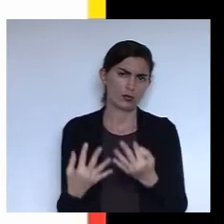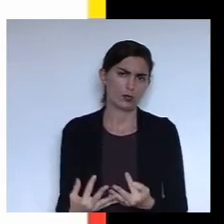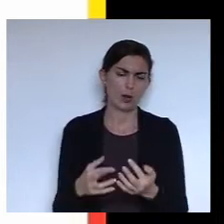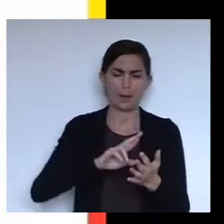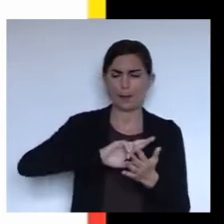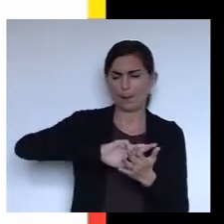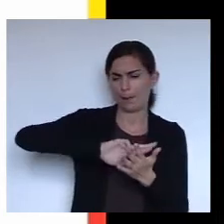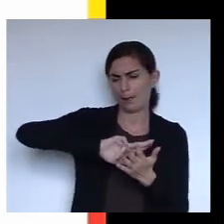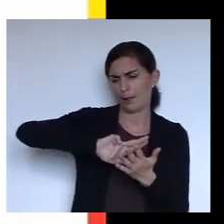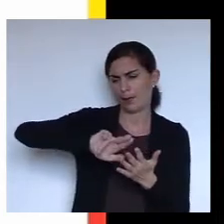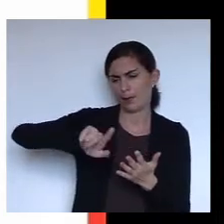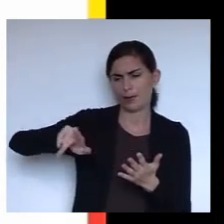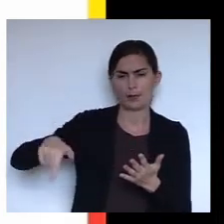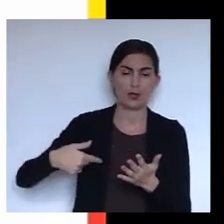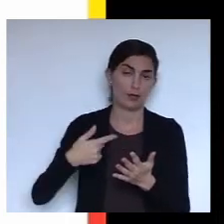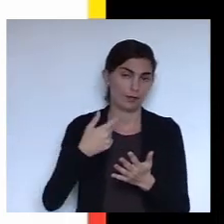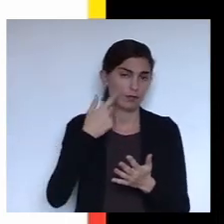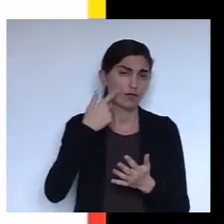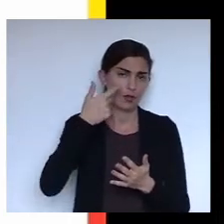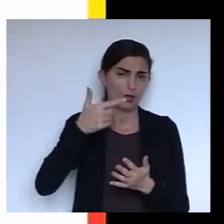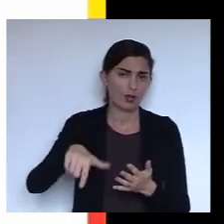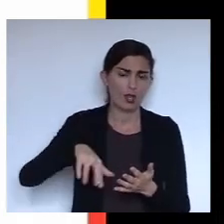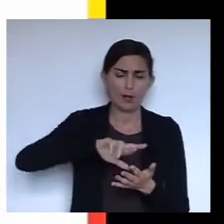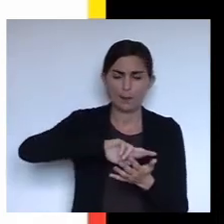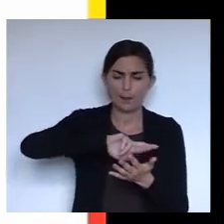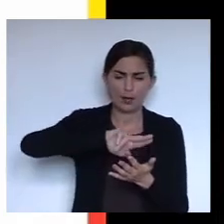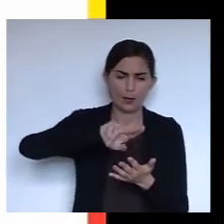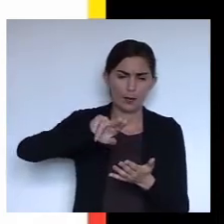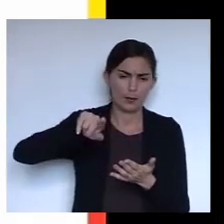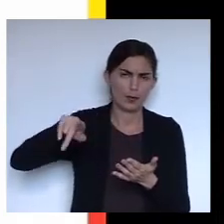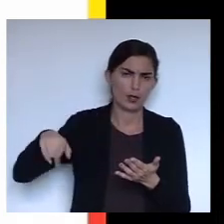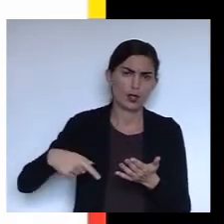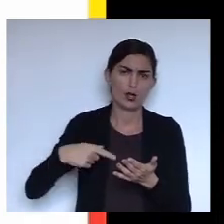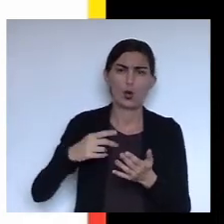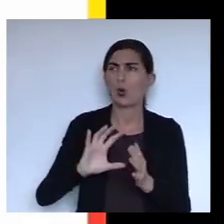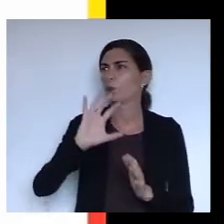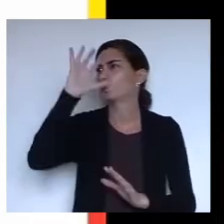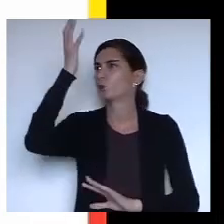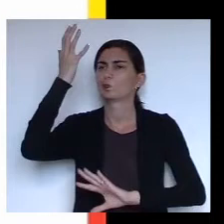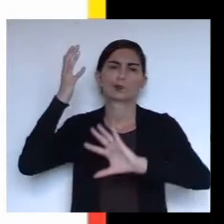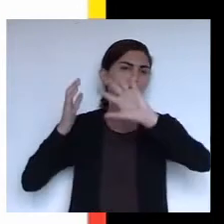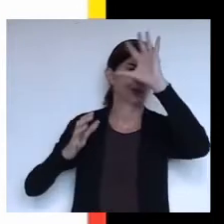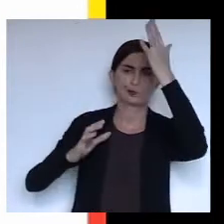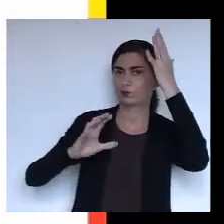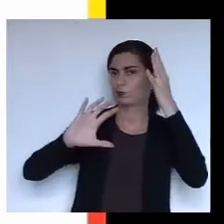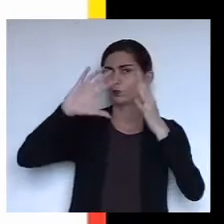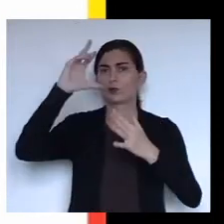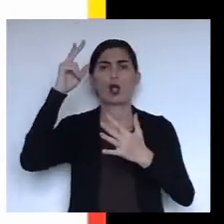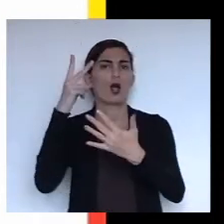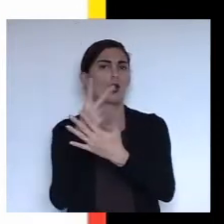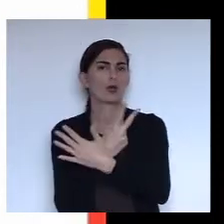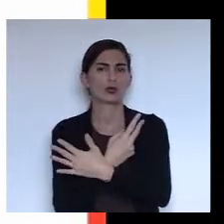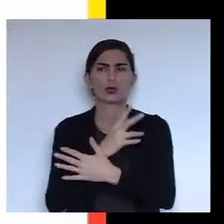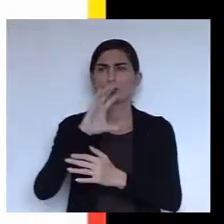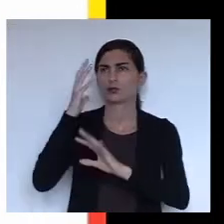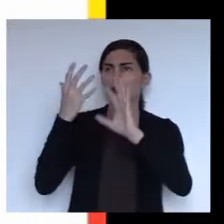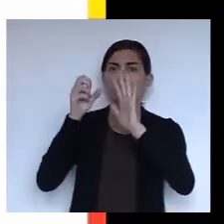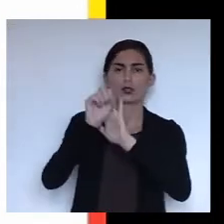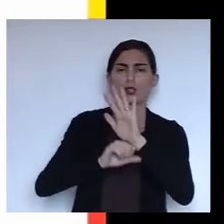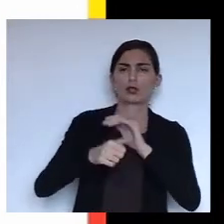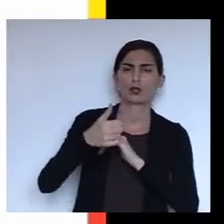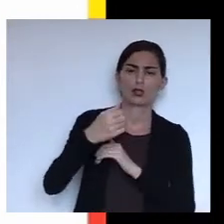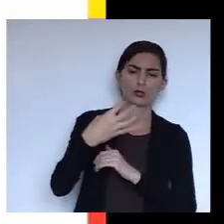uma série, volto a repetir, uma série de eventos ocorridos ao longo do